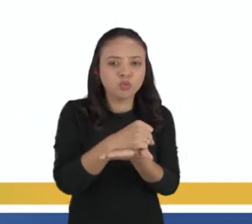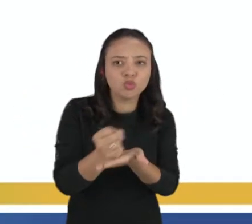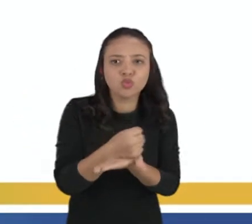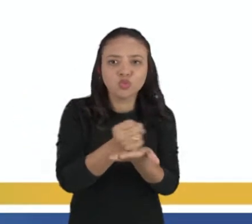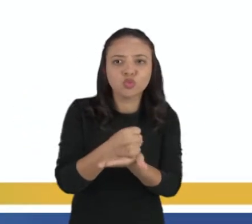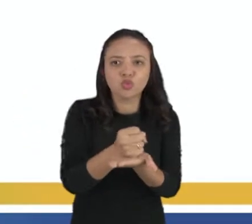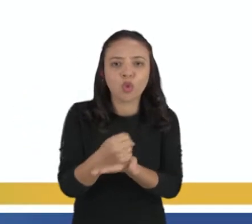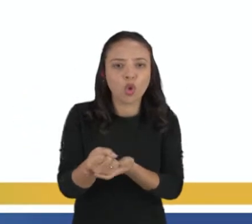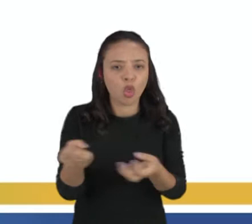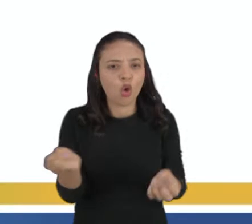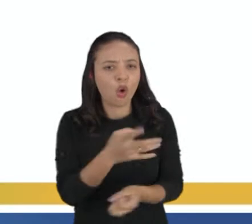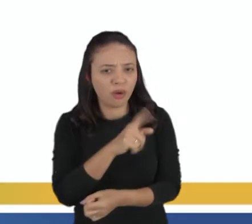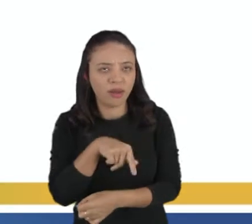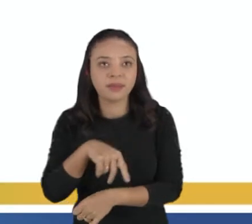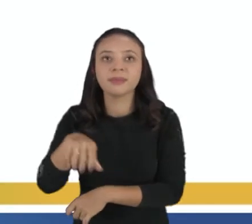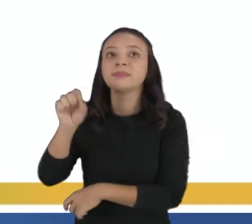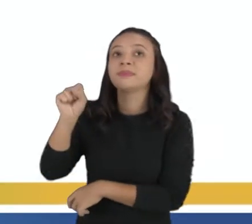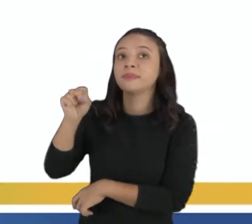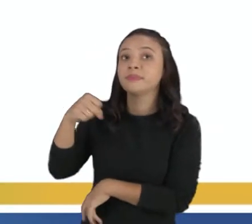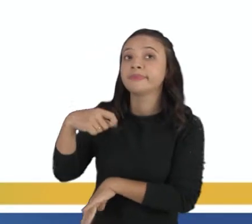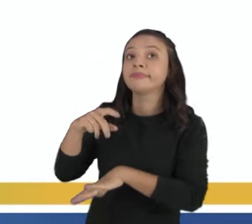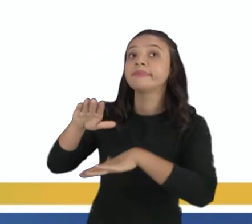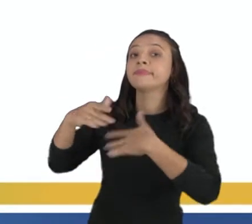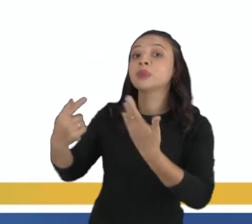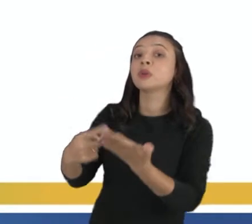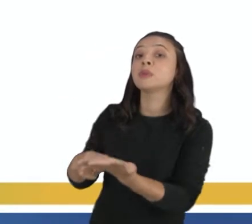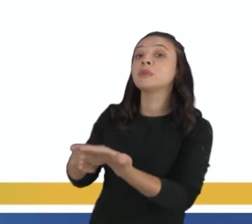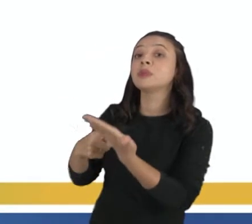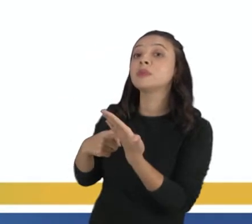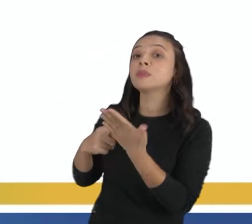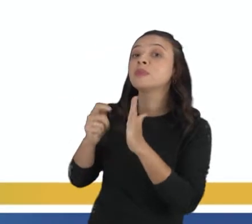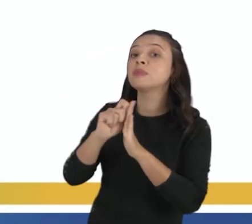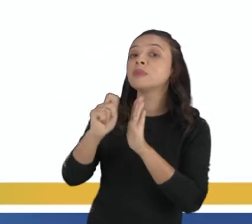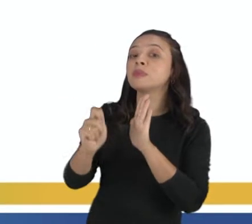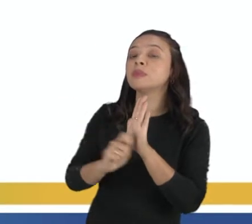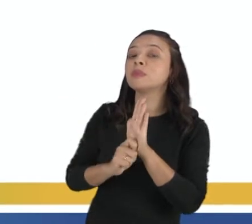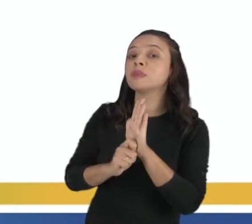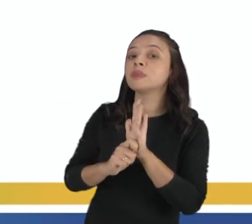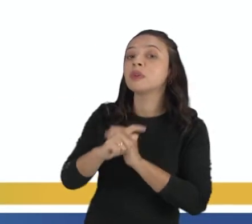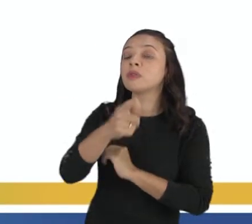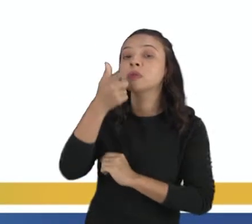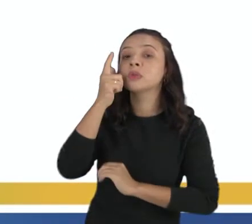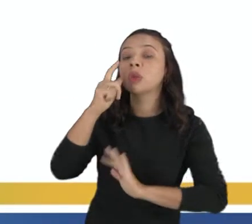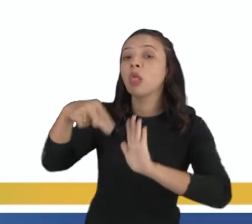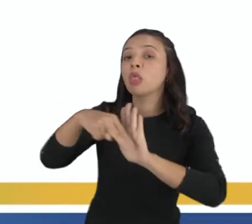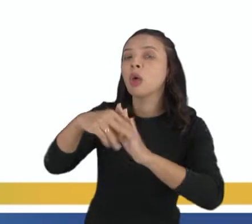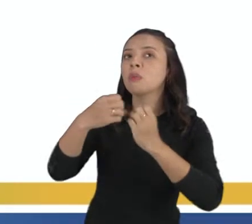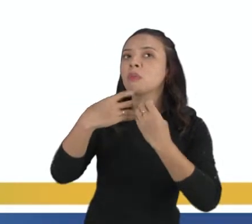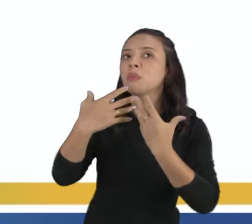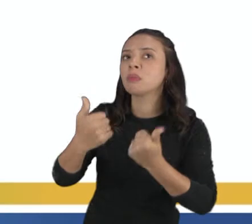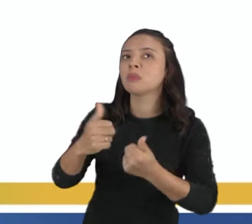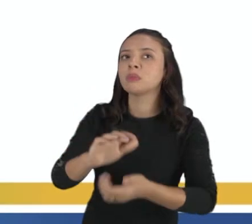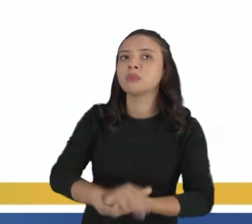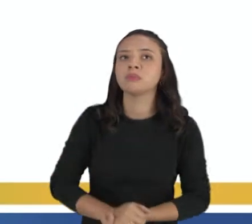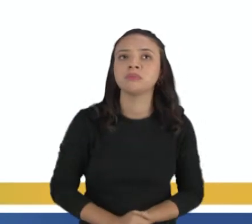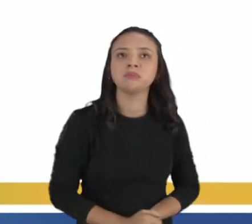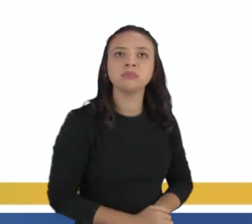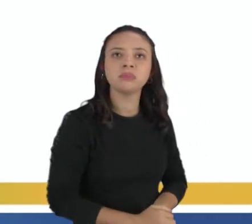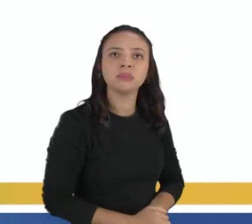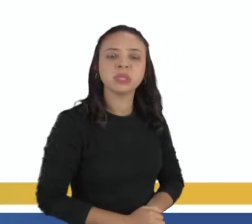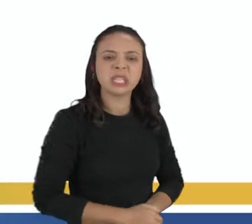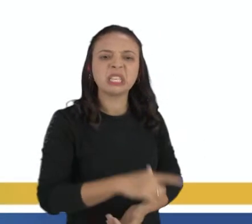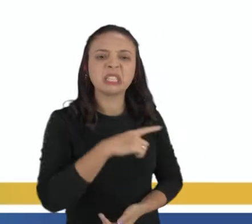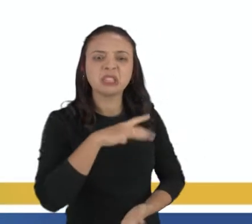né? Sim! Então me mostre um algoritmo para você tirar boas notas. Será que existe